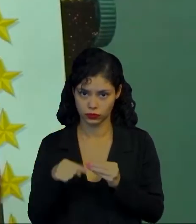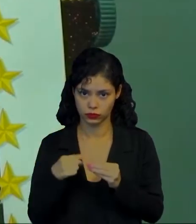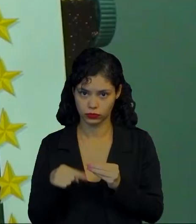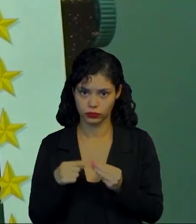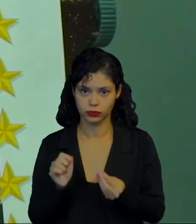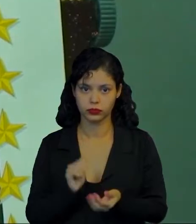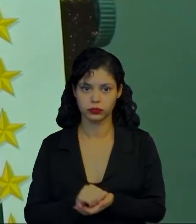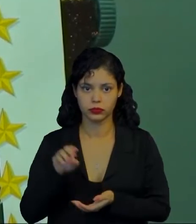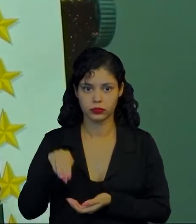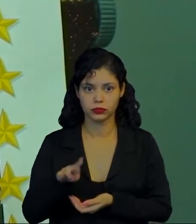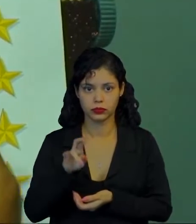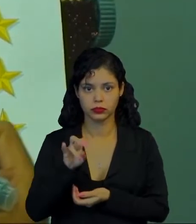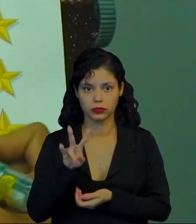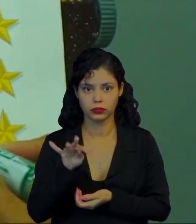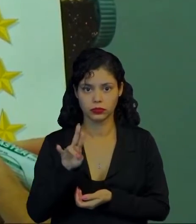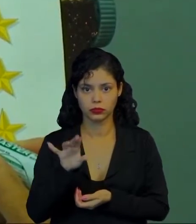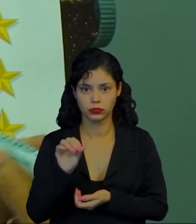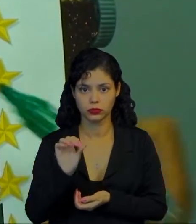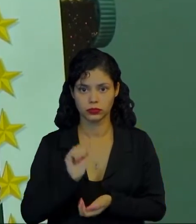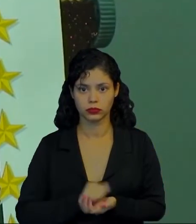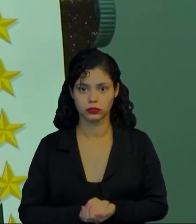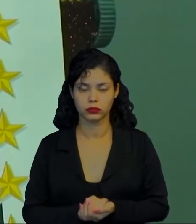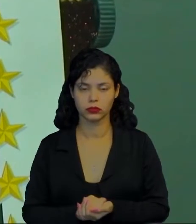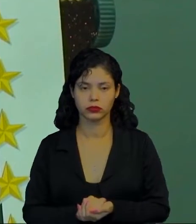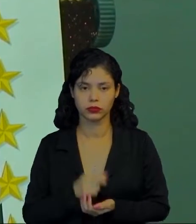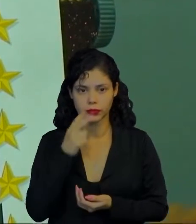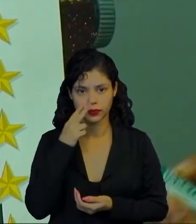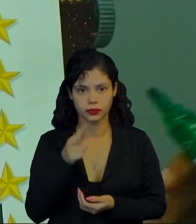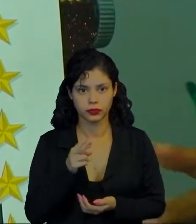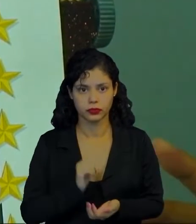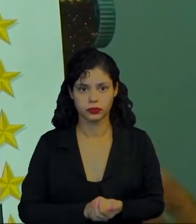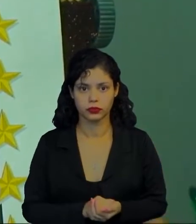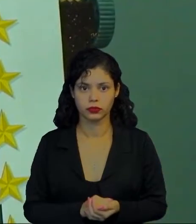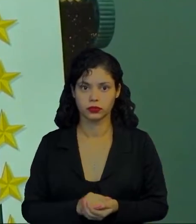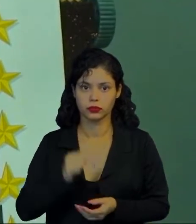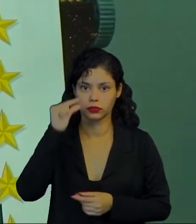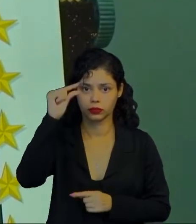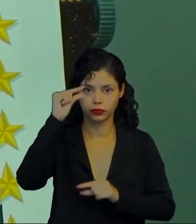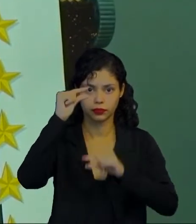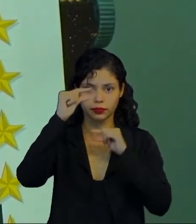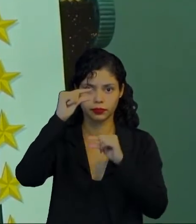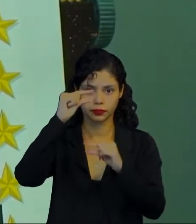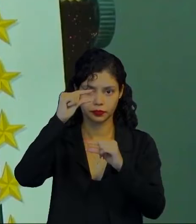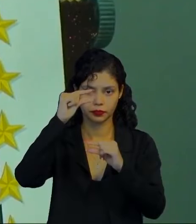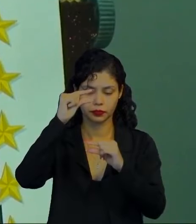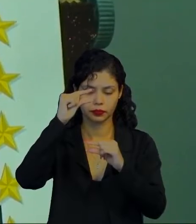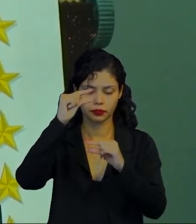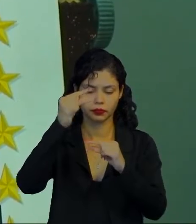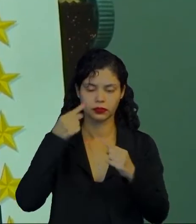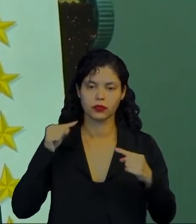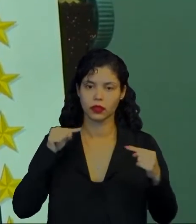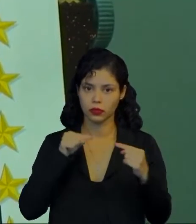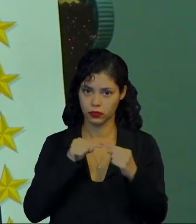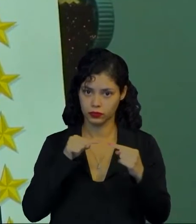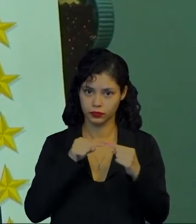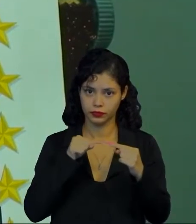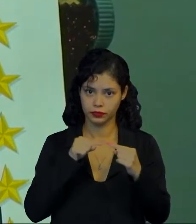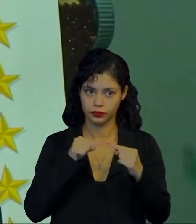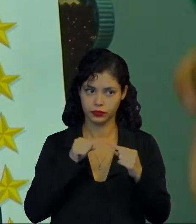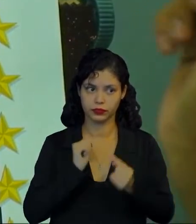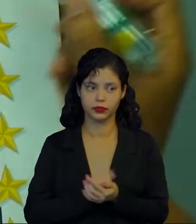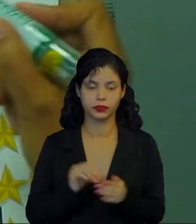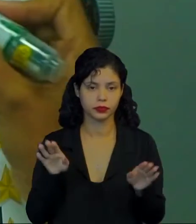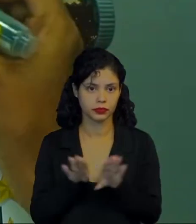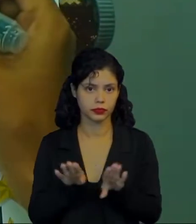maluco e matuto. Veja só, maluco, matuto. Elas não combinam? E